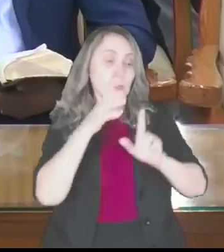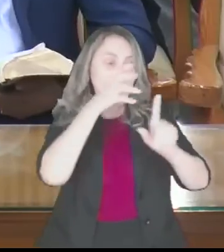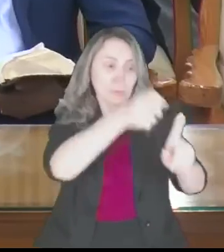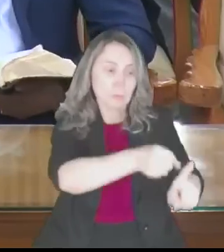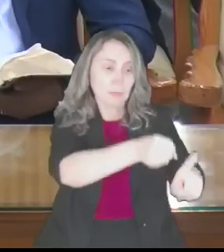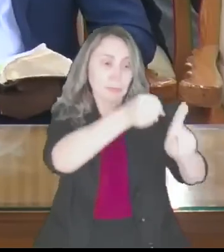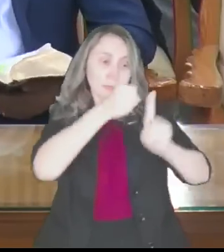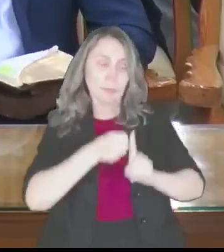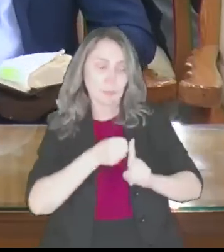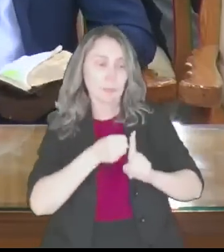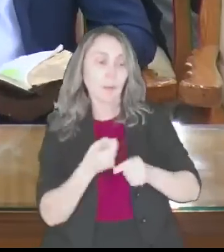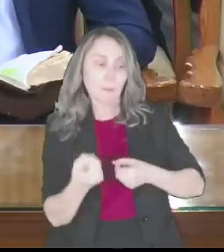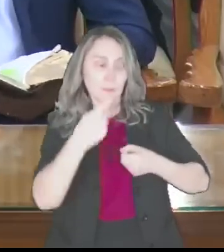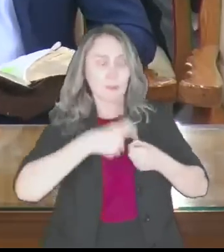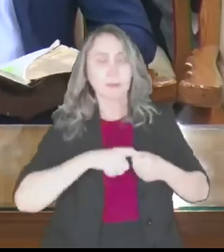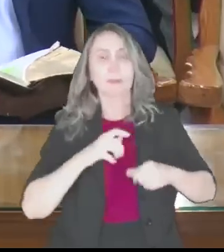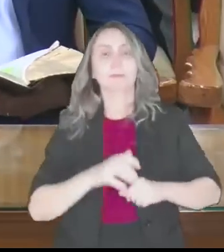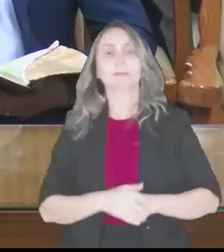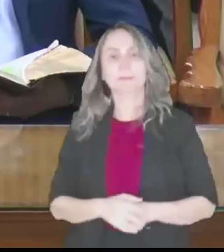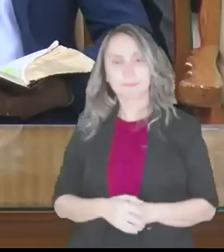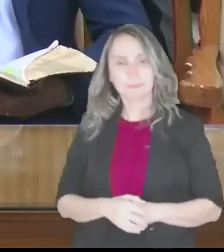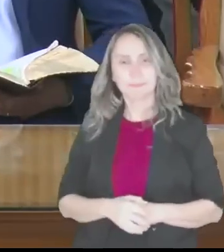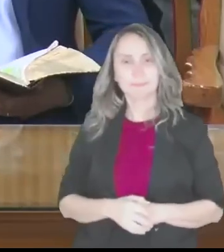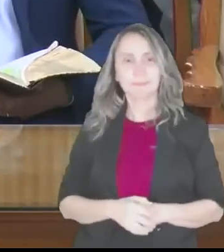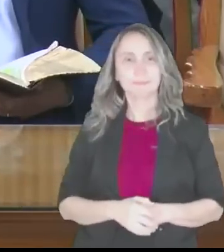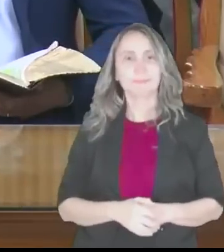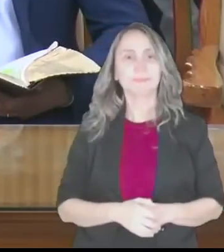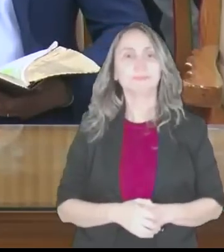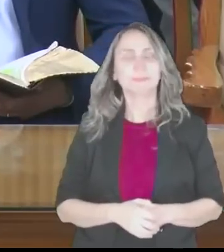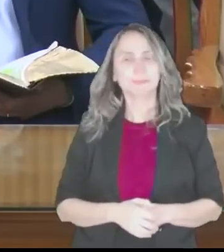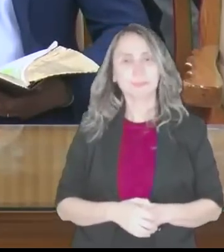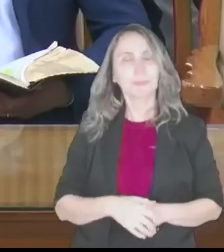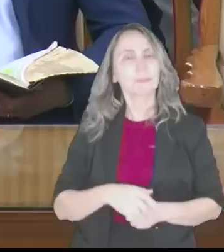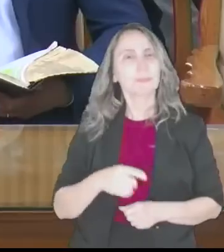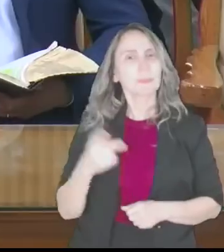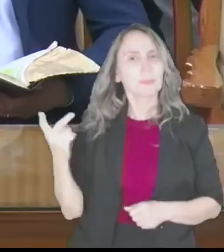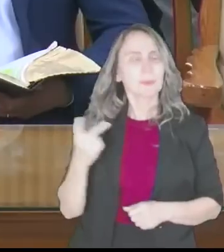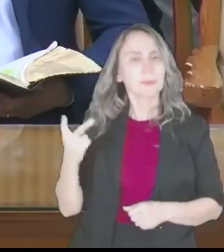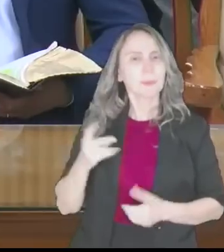Irmão, quando nós estávamos tomando café, chegou o primeiro.